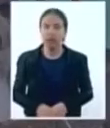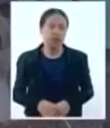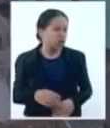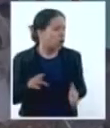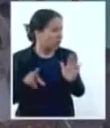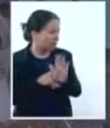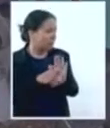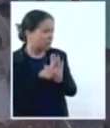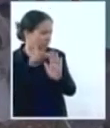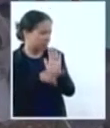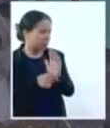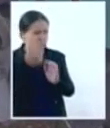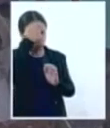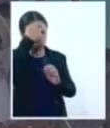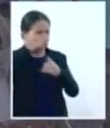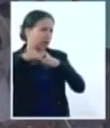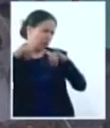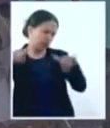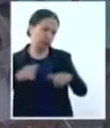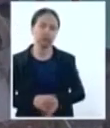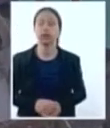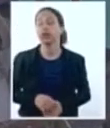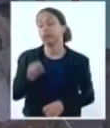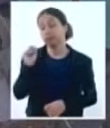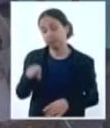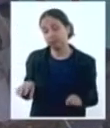vereador? Também isso. A gente sabe que